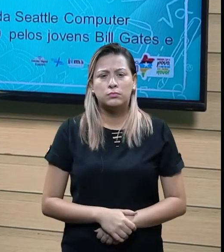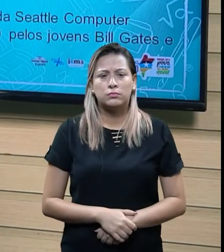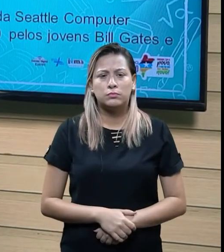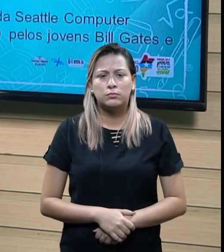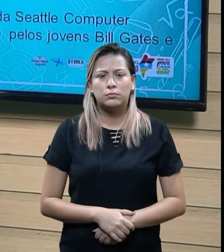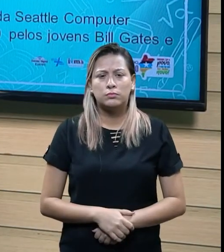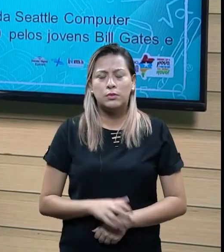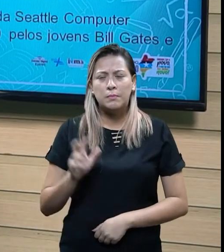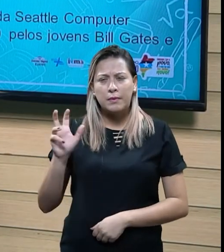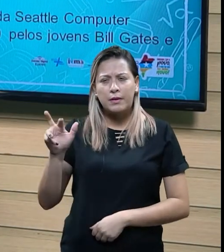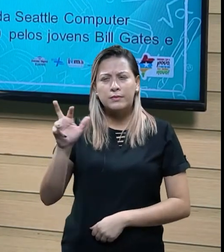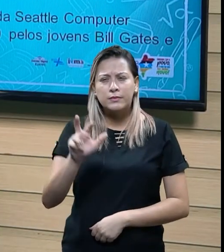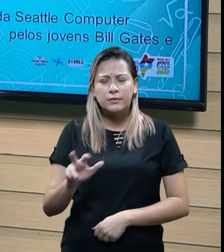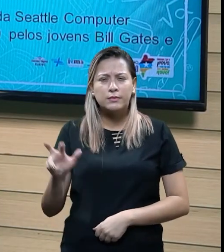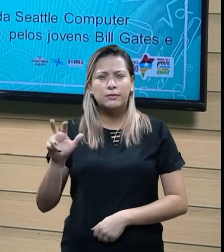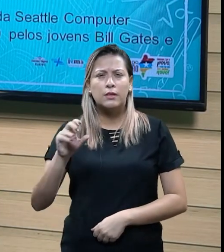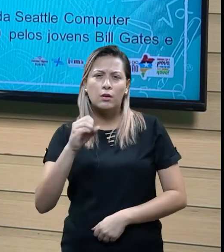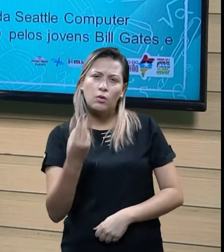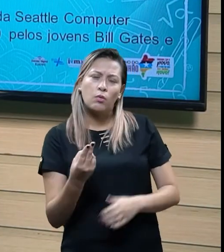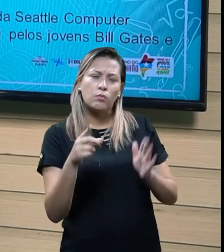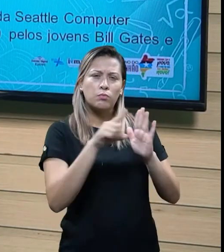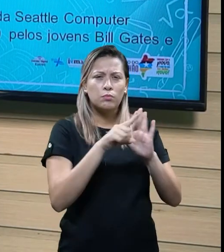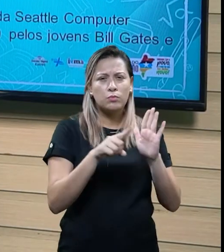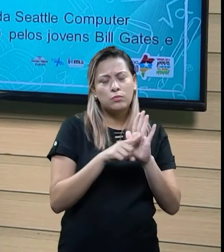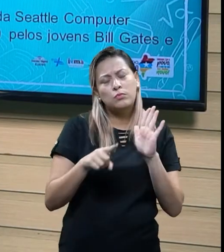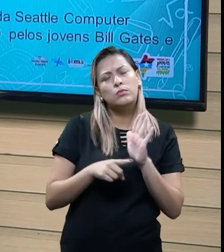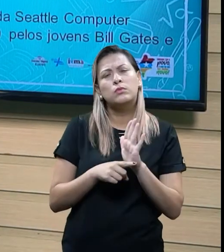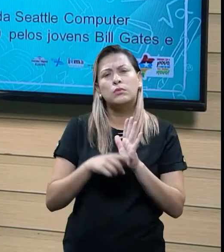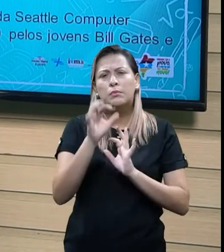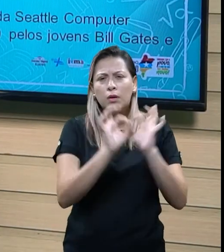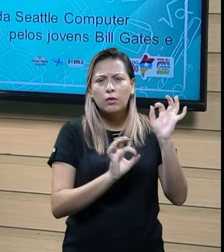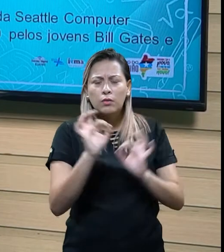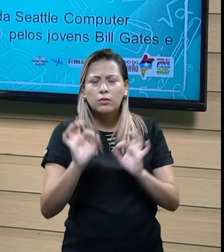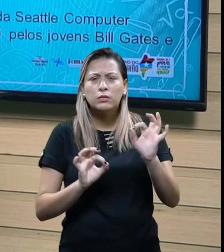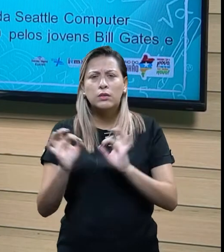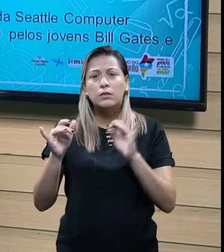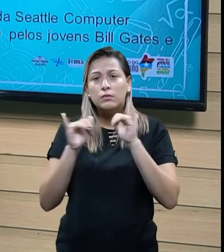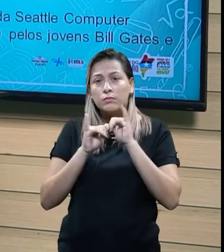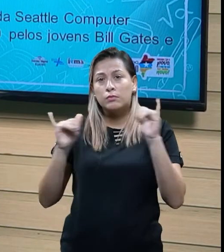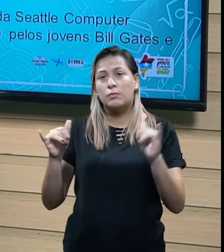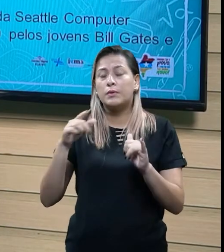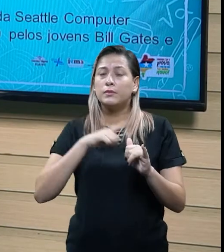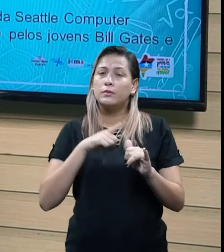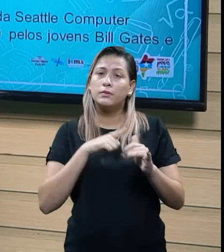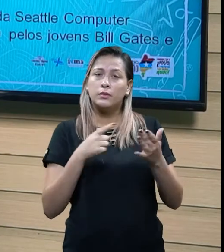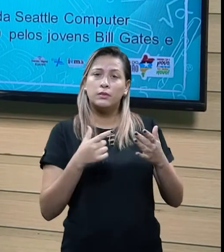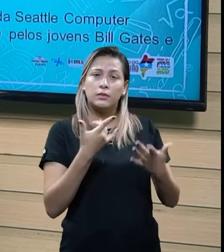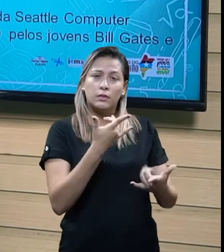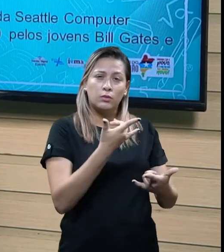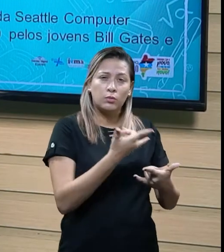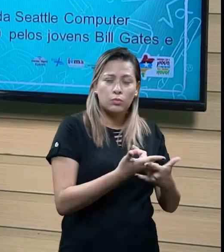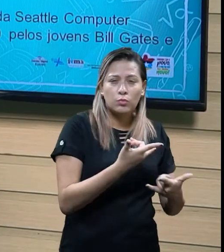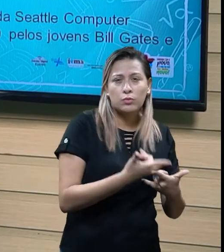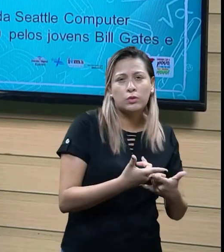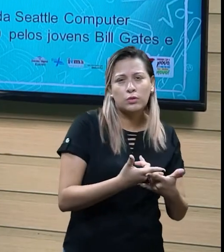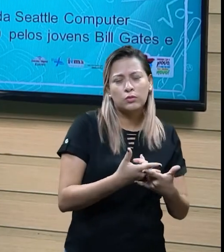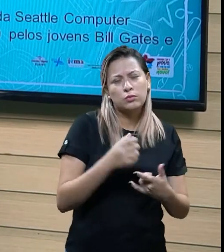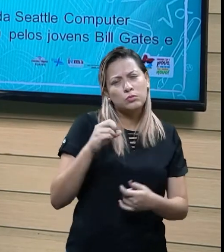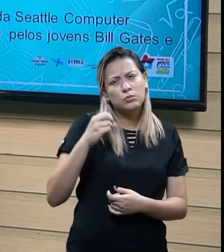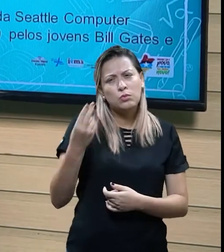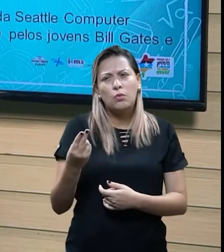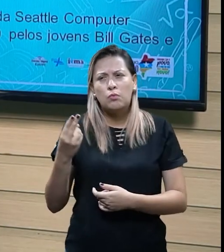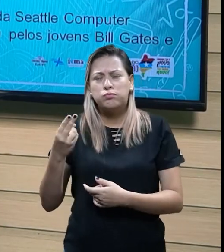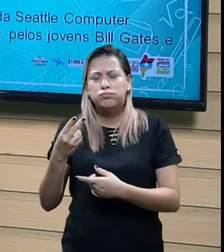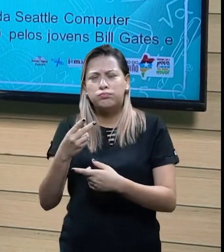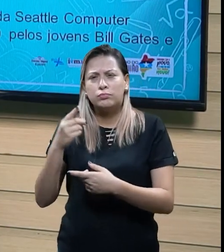acessar ou programar informações que no sistema operacional, o Windows ou em outros, fica mais difícil, é mais